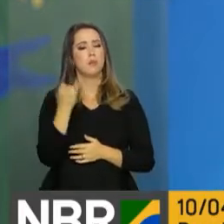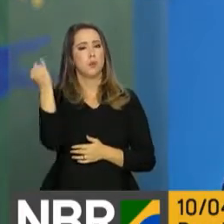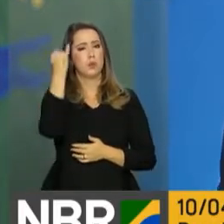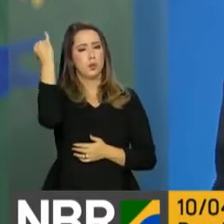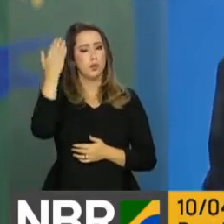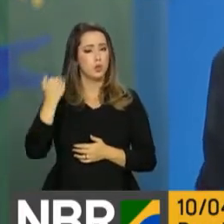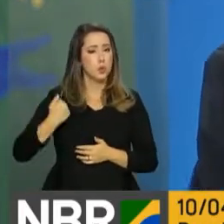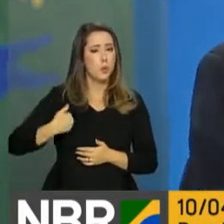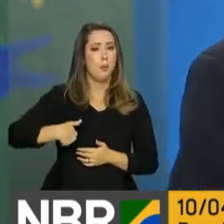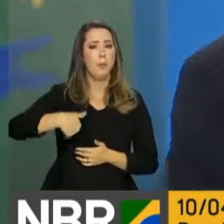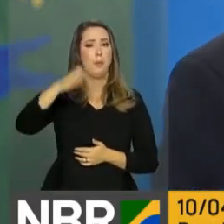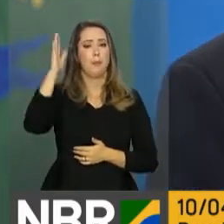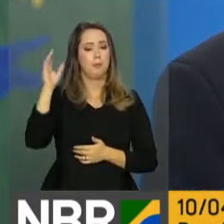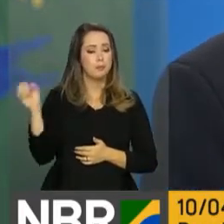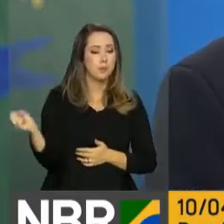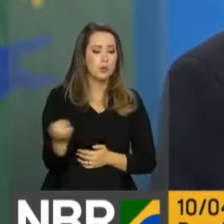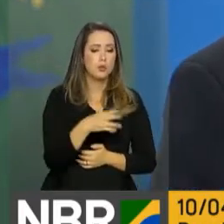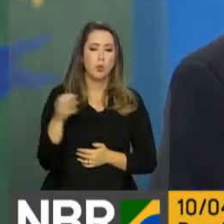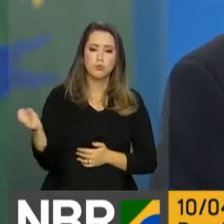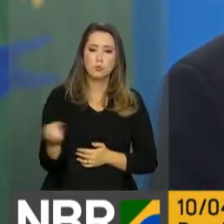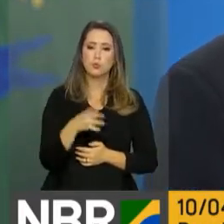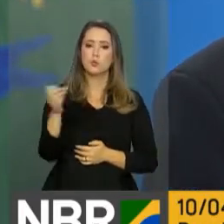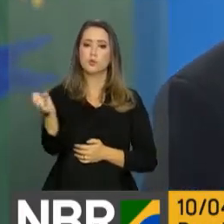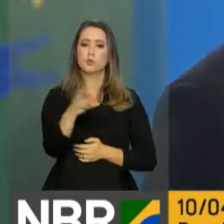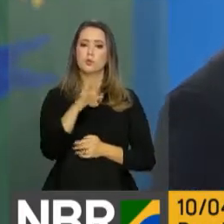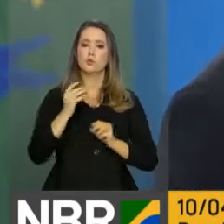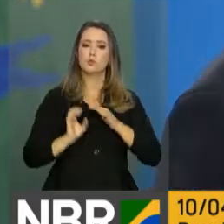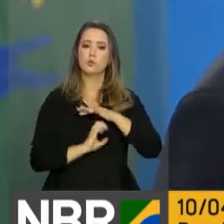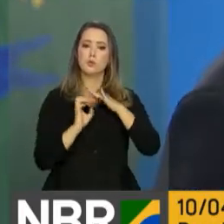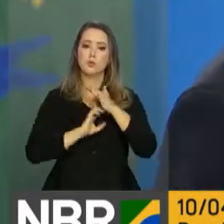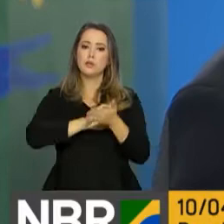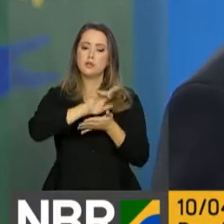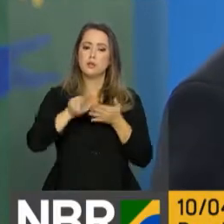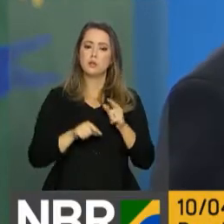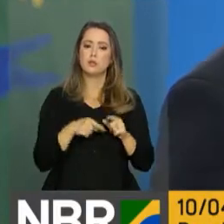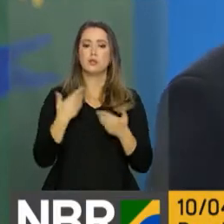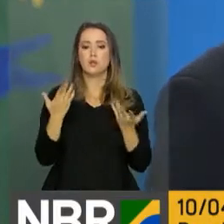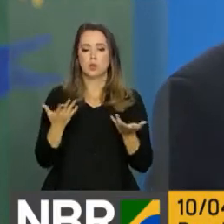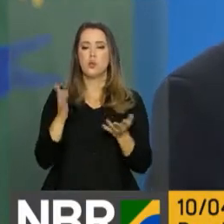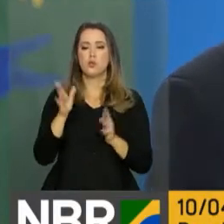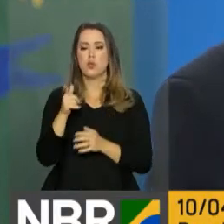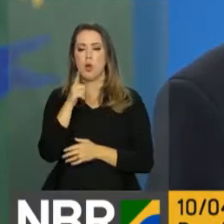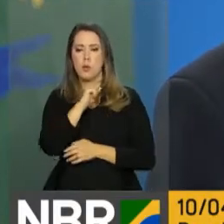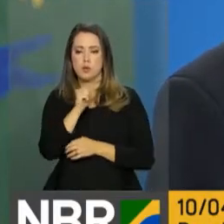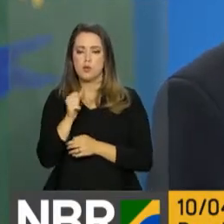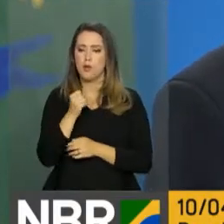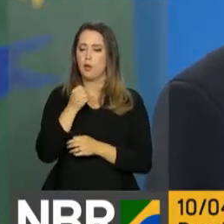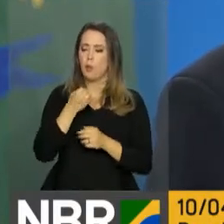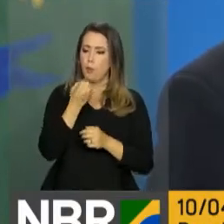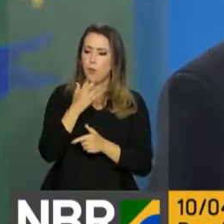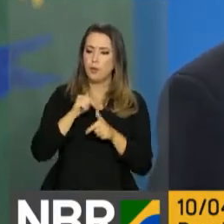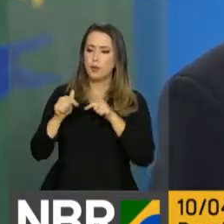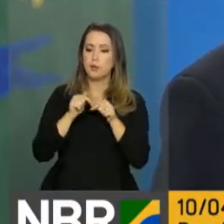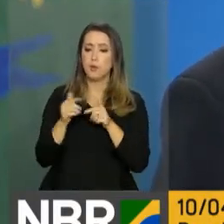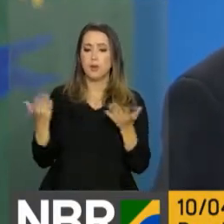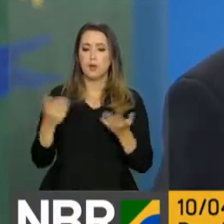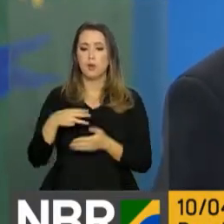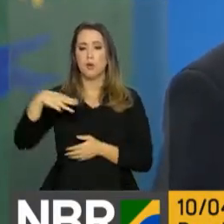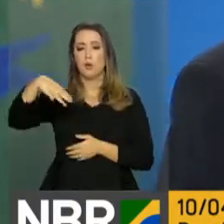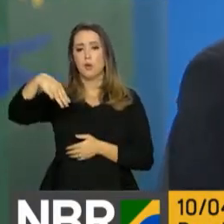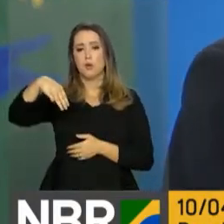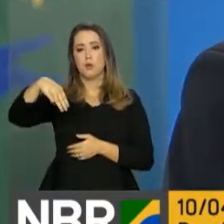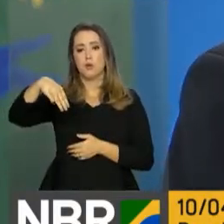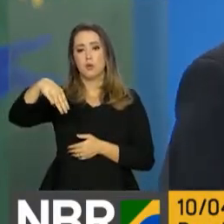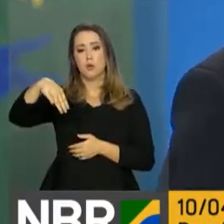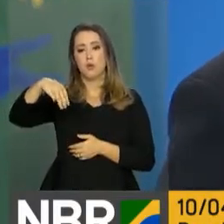cada vez mais inovador. Por isso, pelo sucesso já alcançado pelo Marcos agora, e pelo sucesso